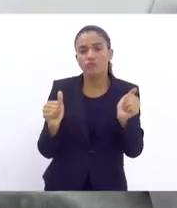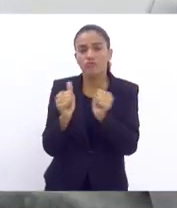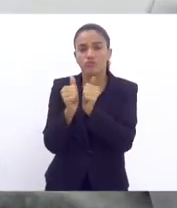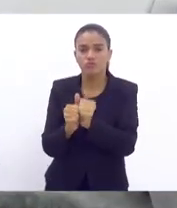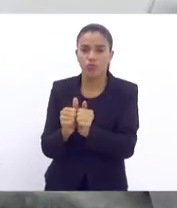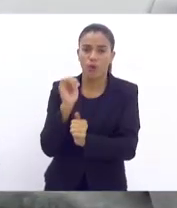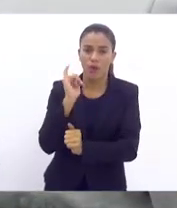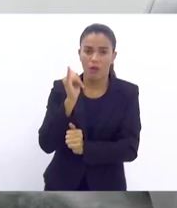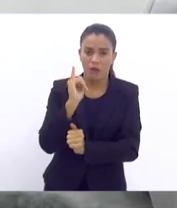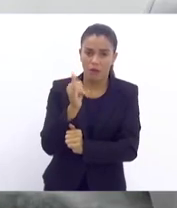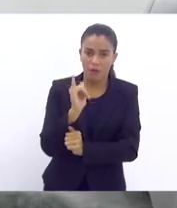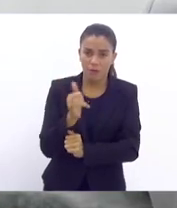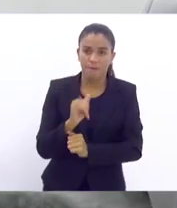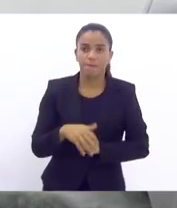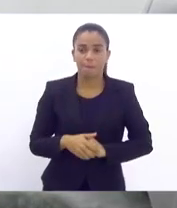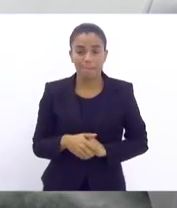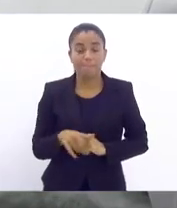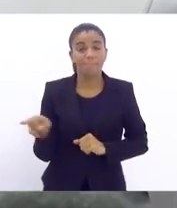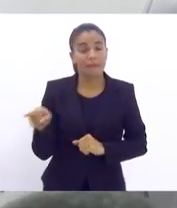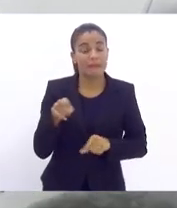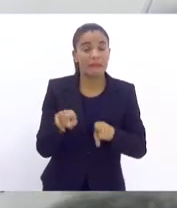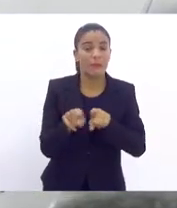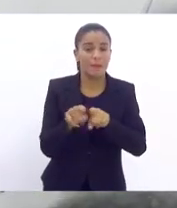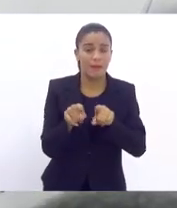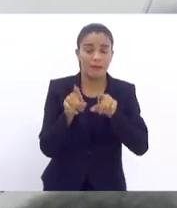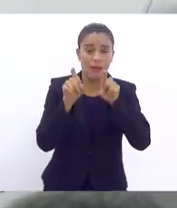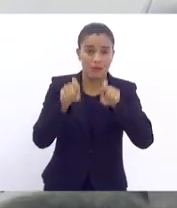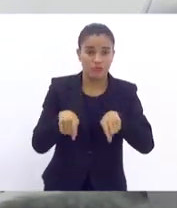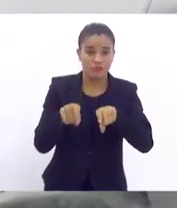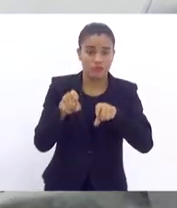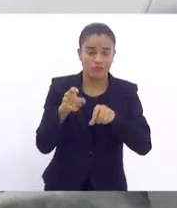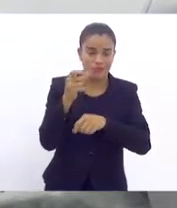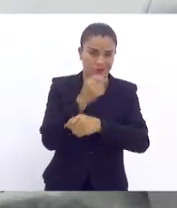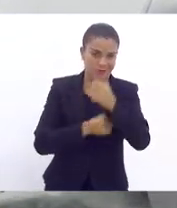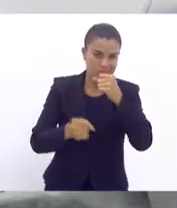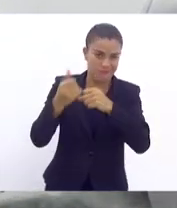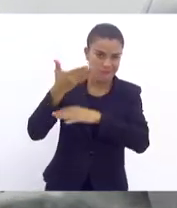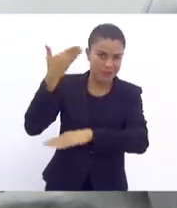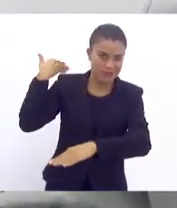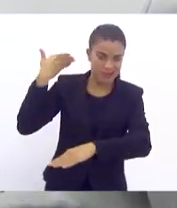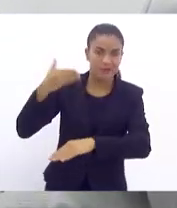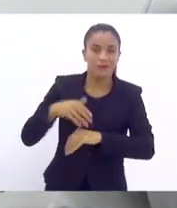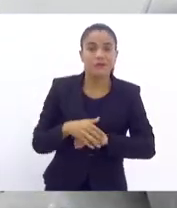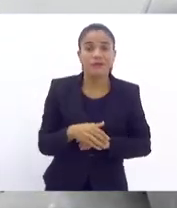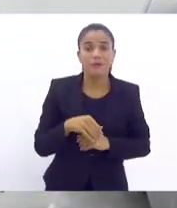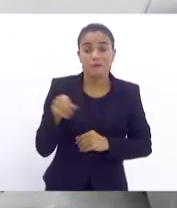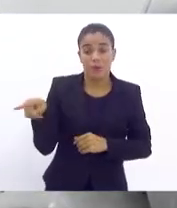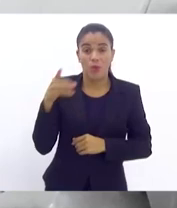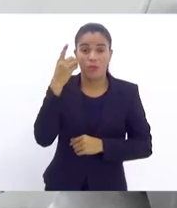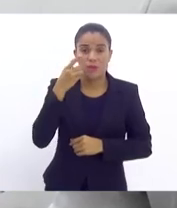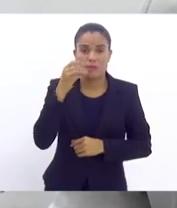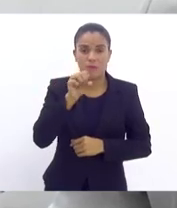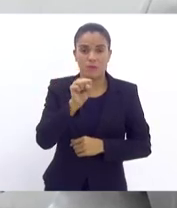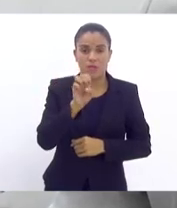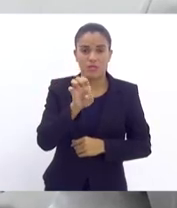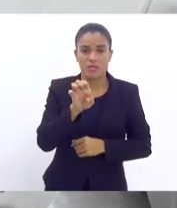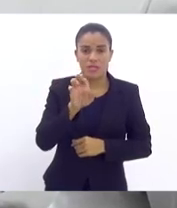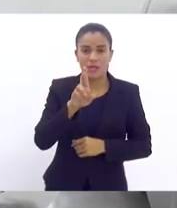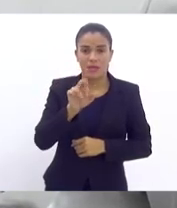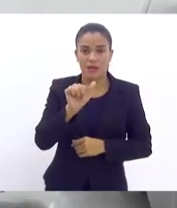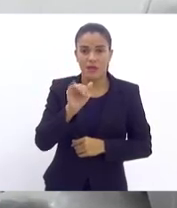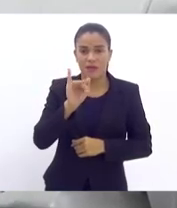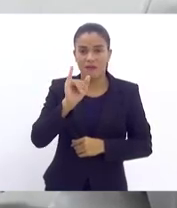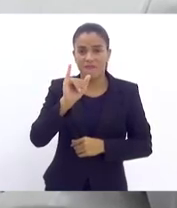meritório uma bandeira Deputado Serafim na legislatura passada contra o presidia comissão de servidores Deputado Serafina era o vice-presidente da comissão de servidores